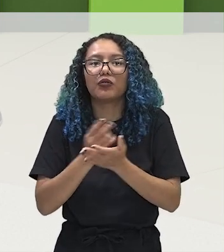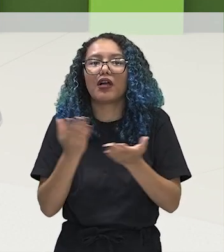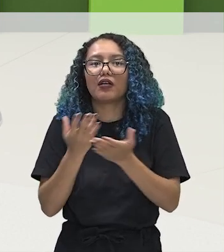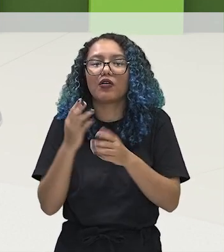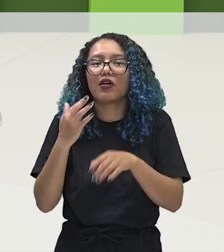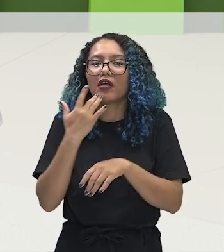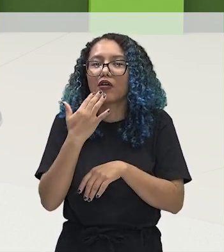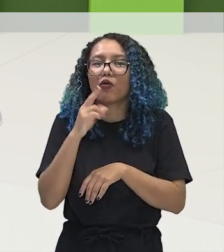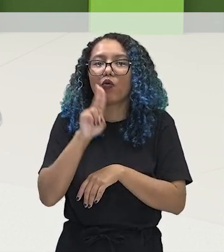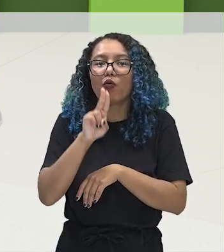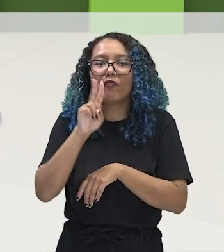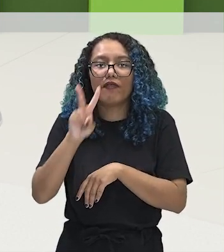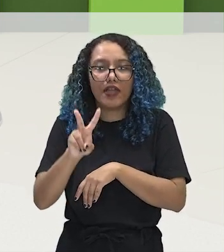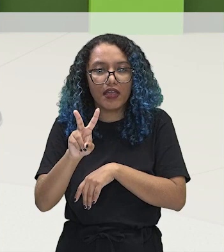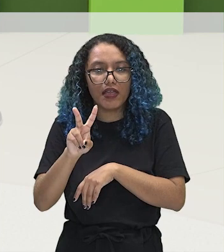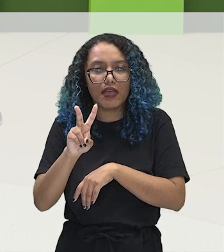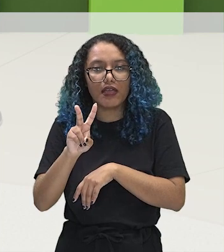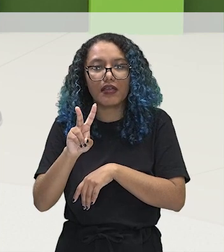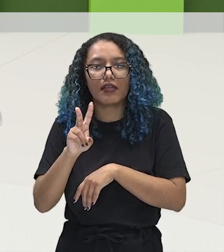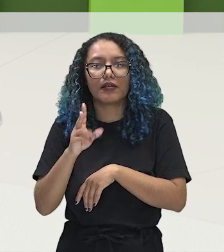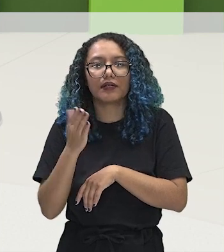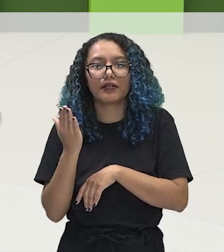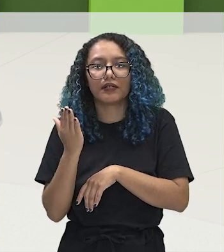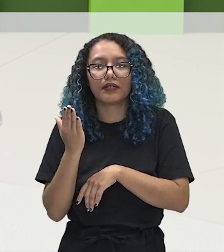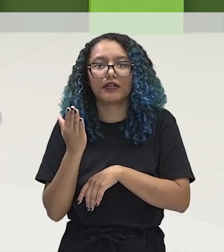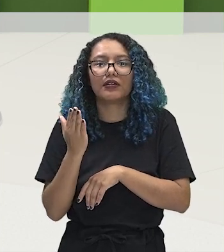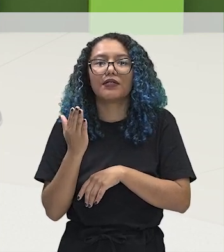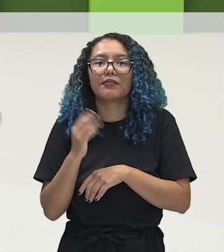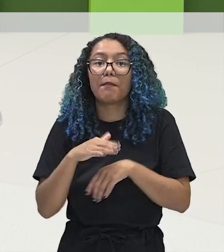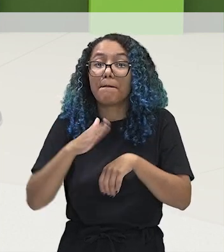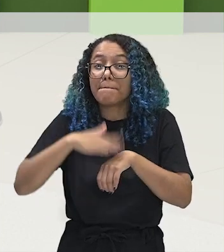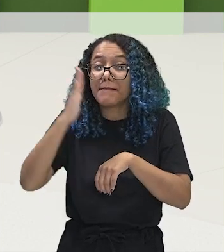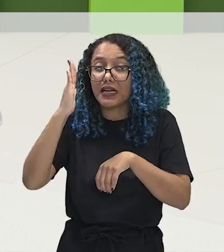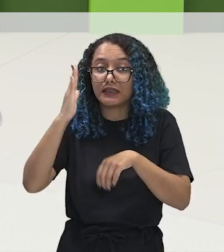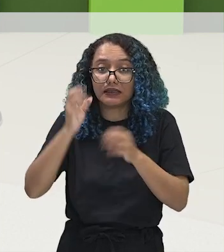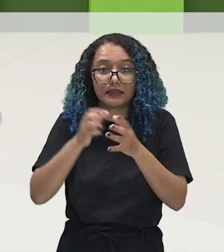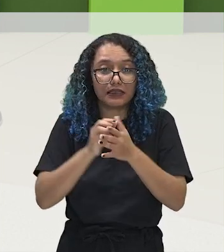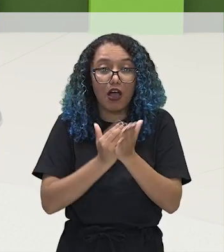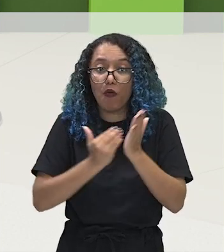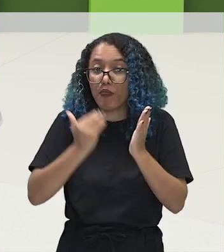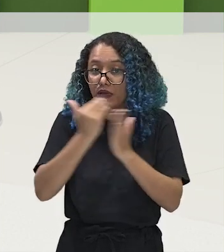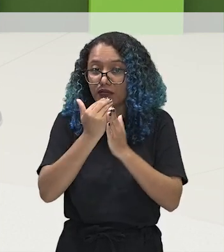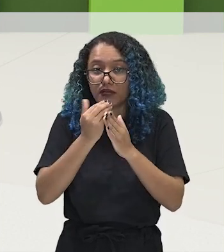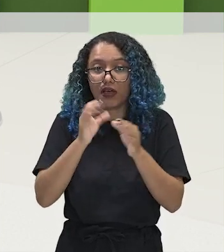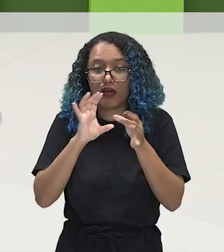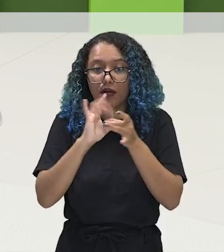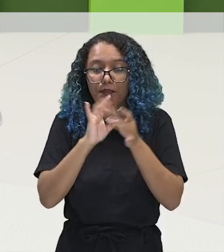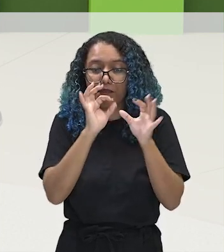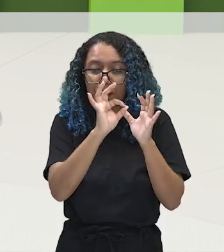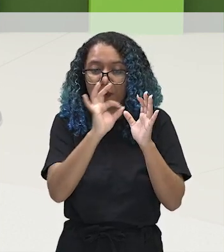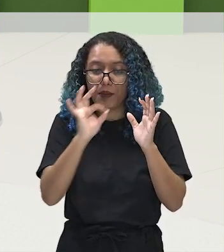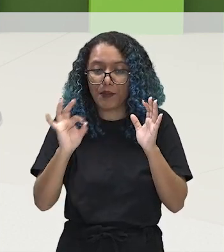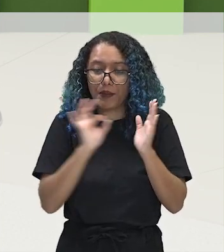olhada, lá no ultravioleta arranca ainda mais elétrons. E eles saem muito mais energéticos, eles saem muito